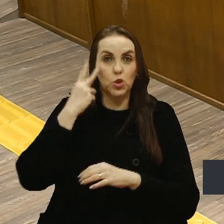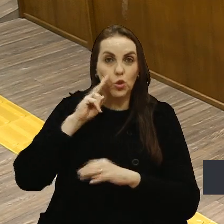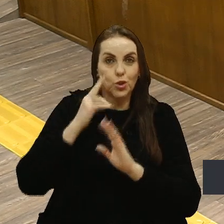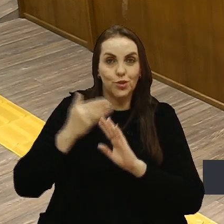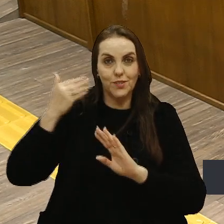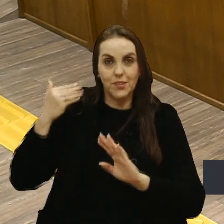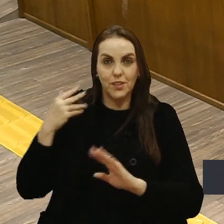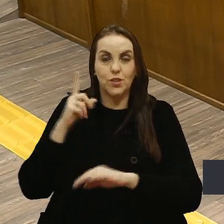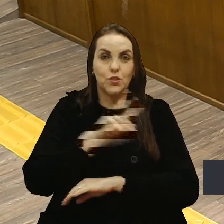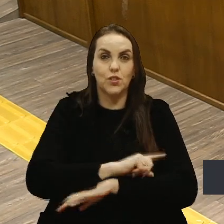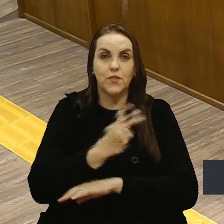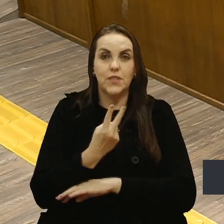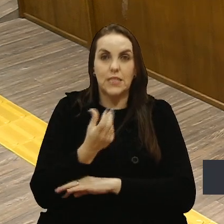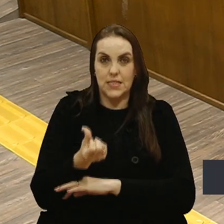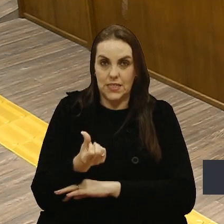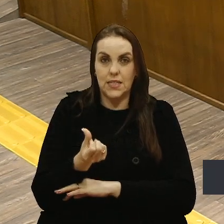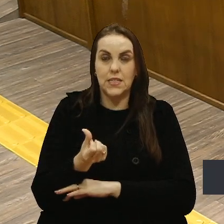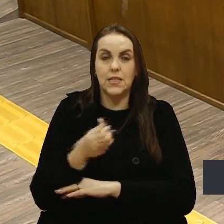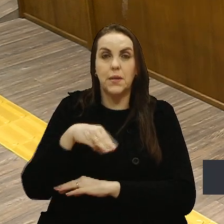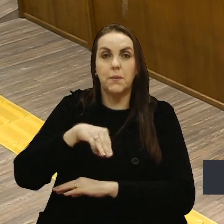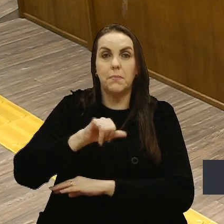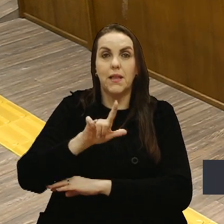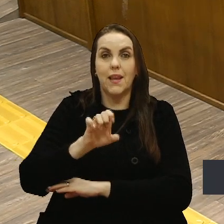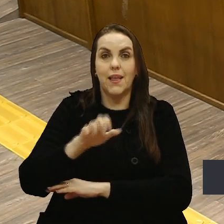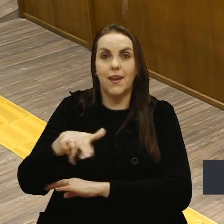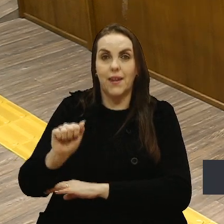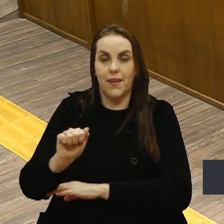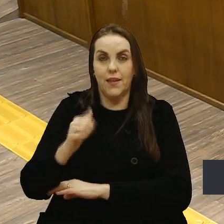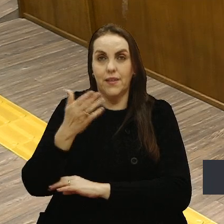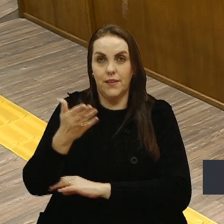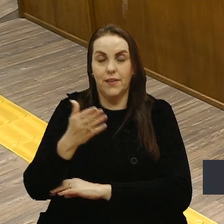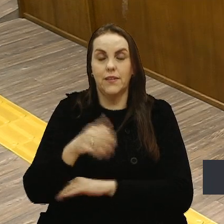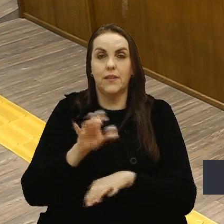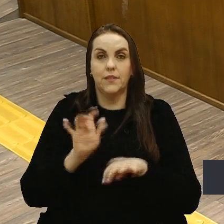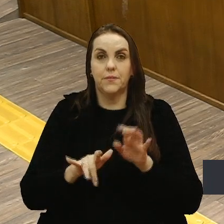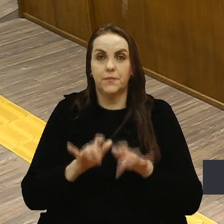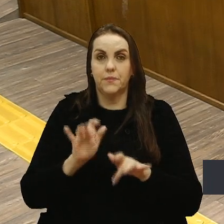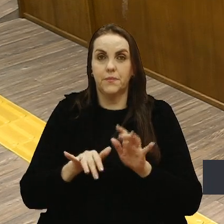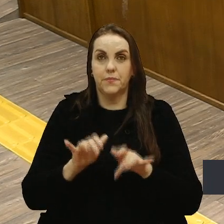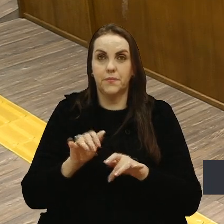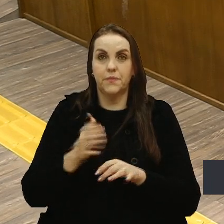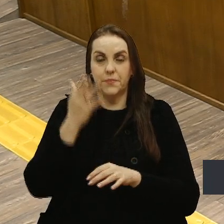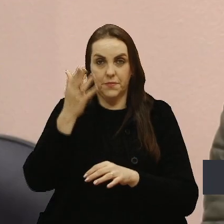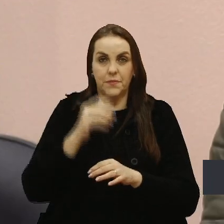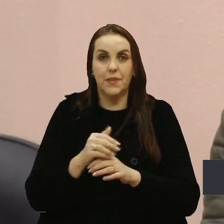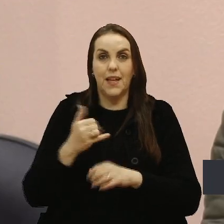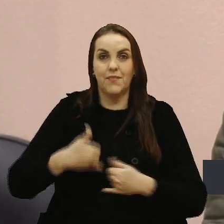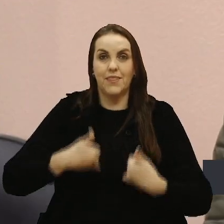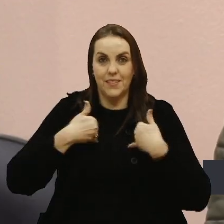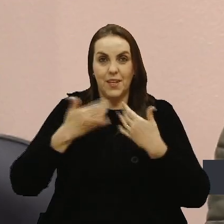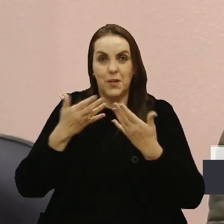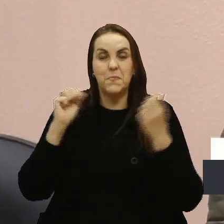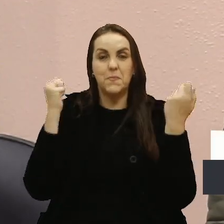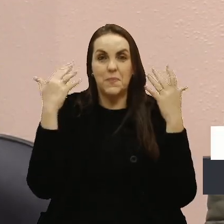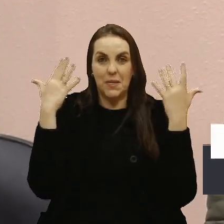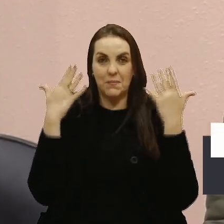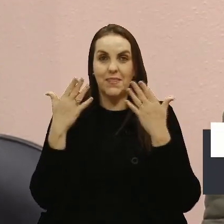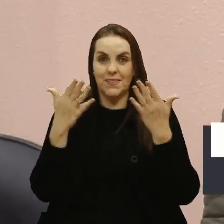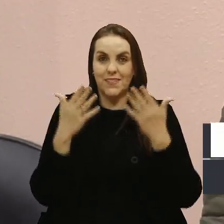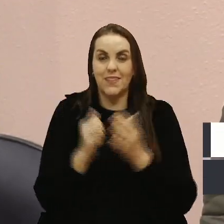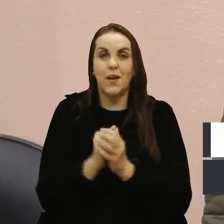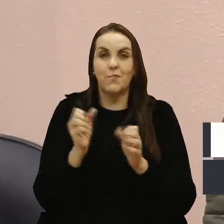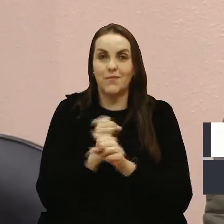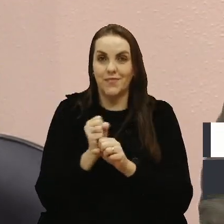26, a Milena Bartelli, aqui da Taquigrafia, então estava de aniversário. Parabenizar, muitos anos de